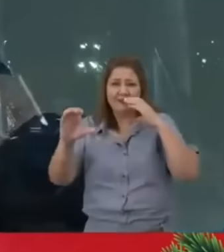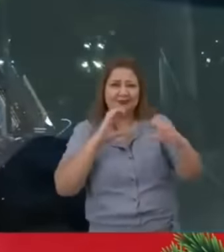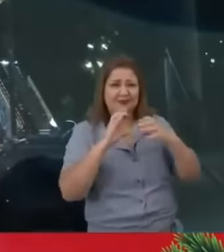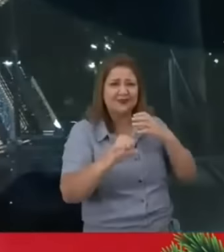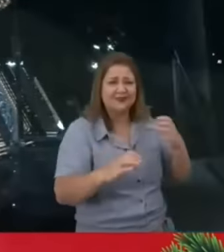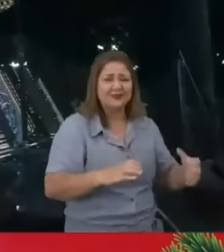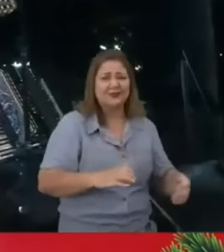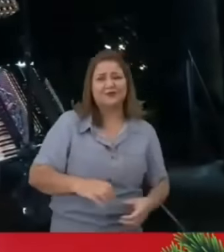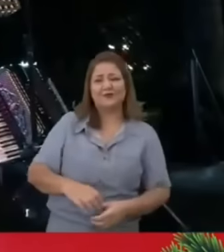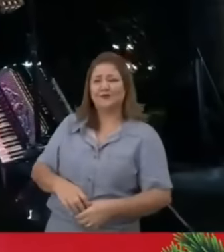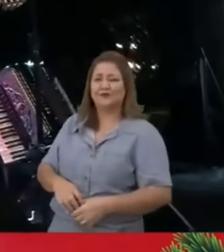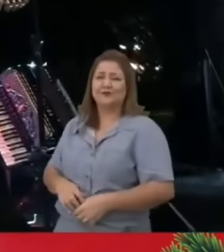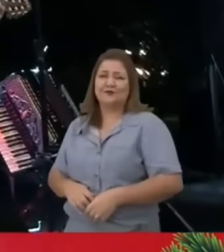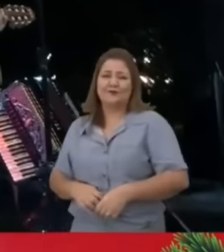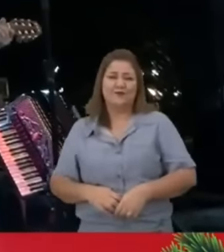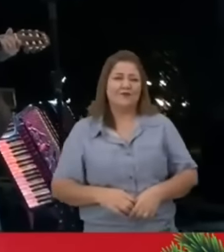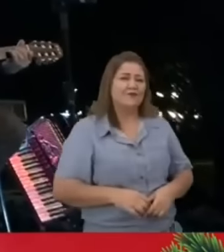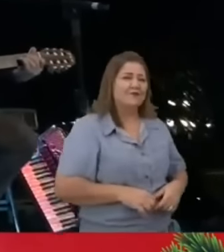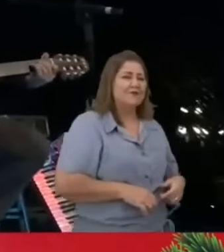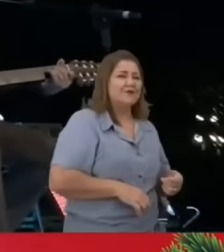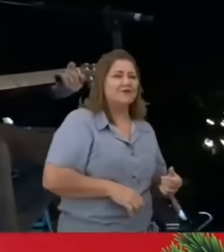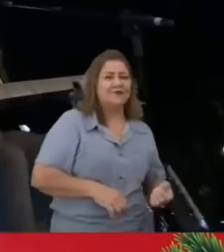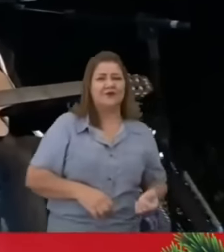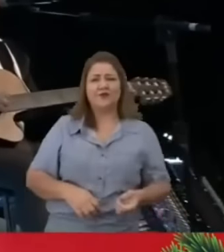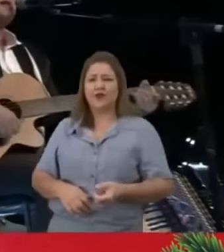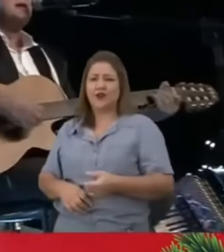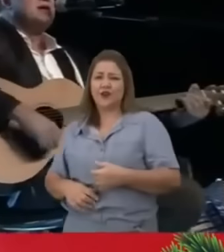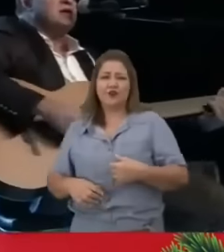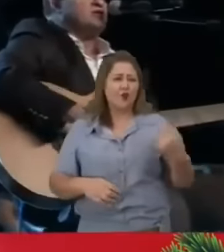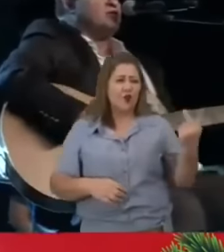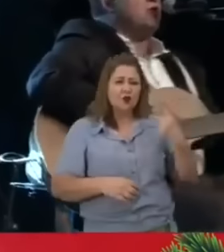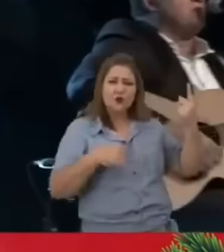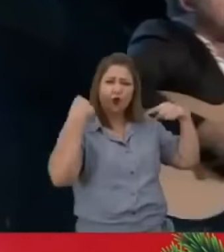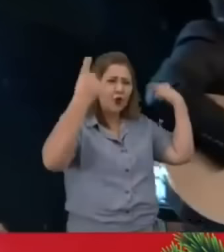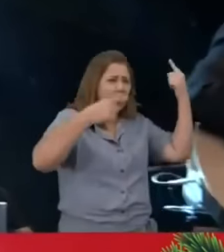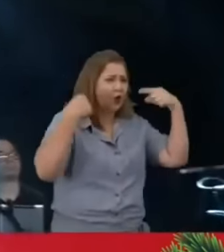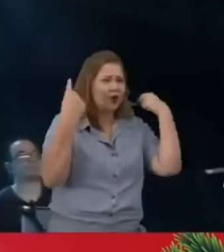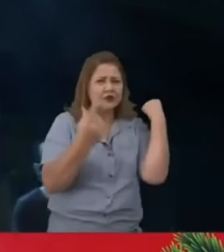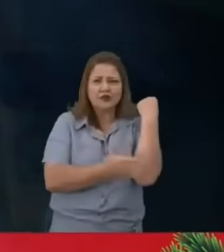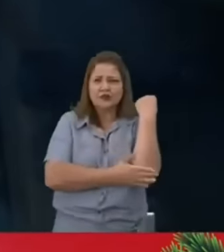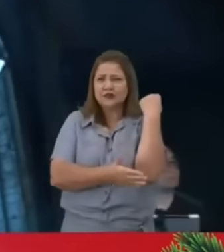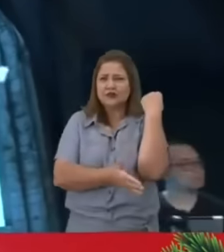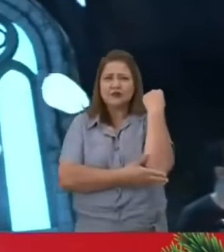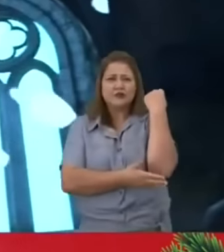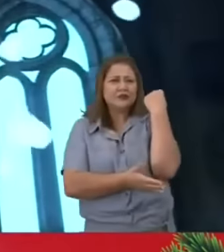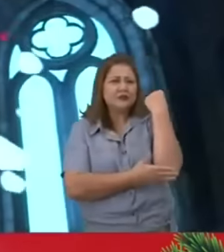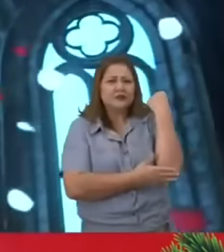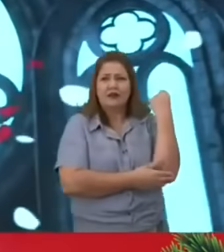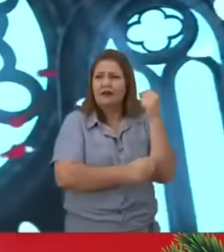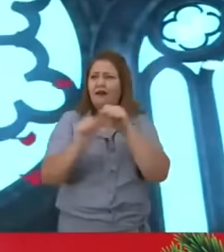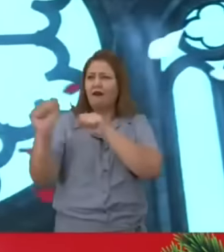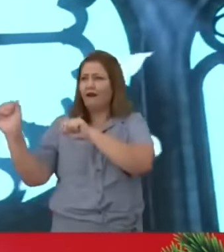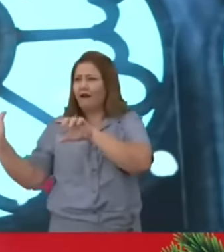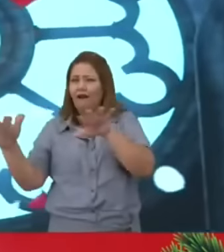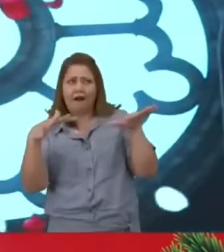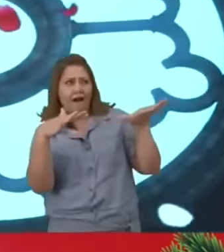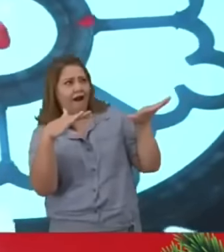O inconformado e dois doidos varridos, e os convidados de queixo